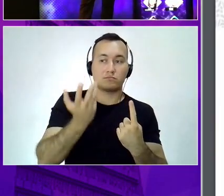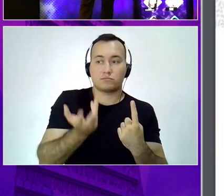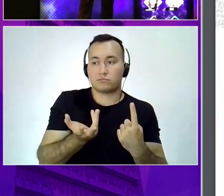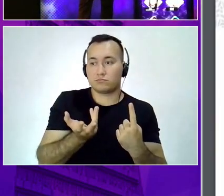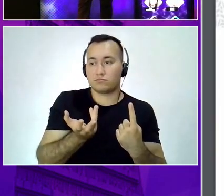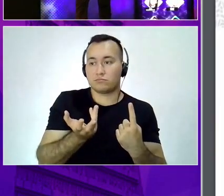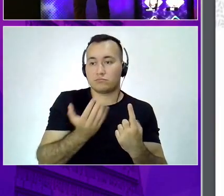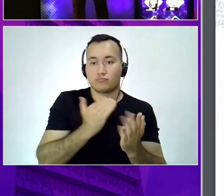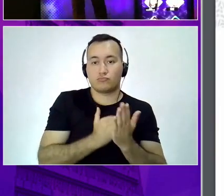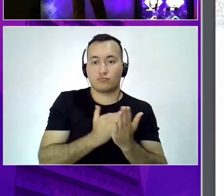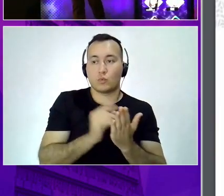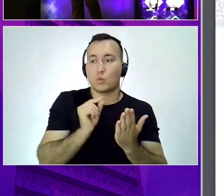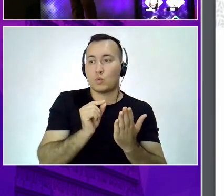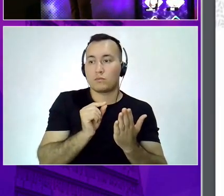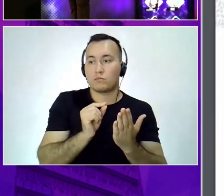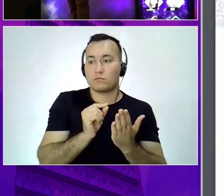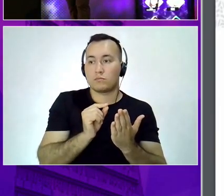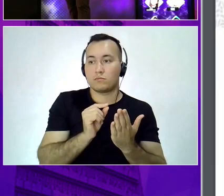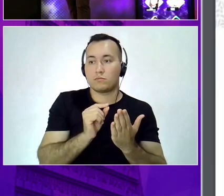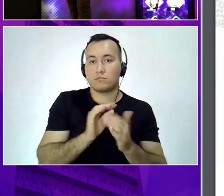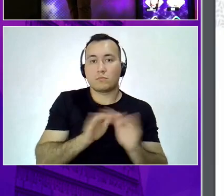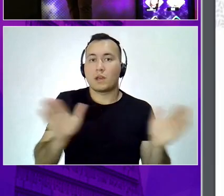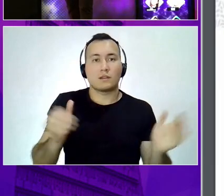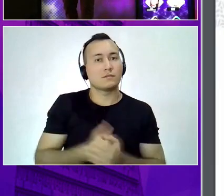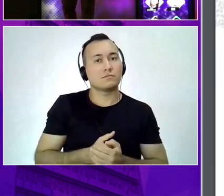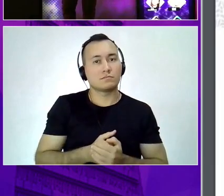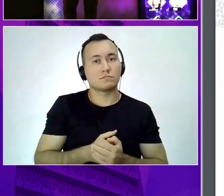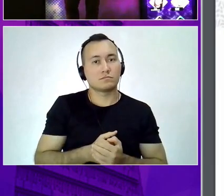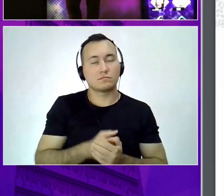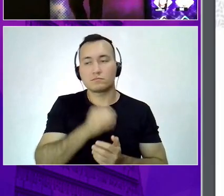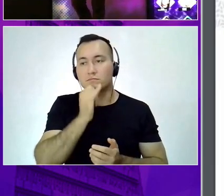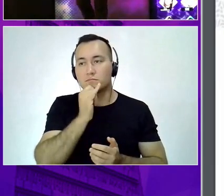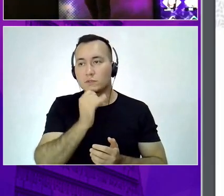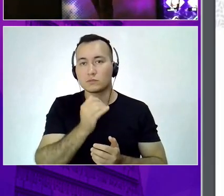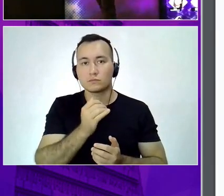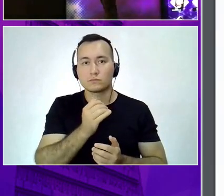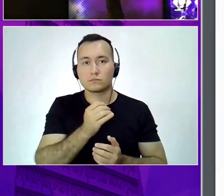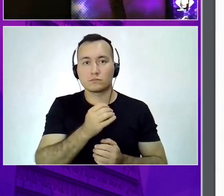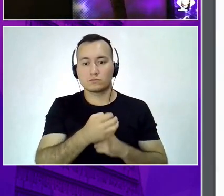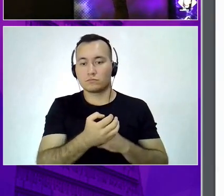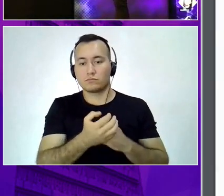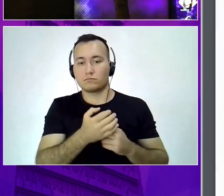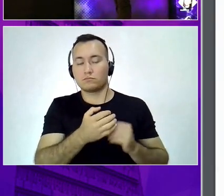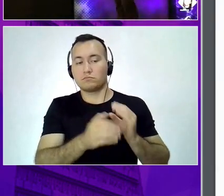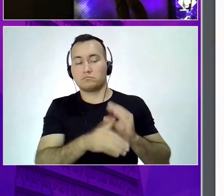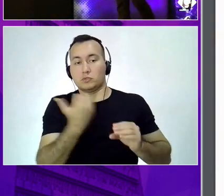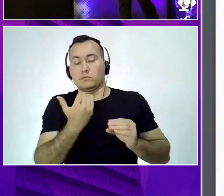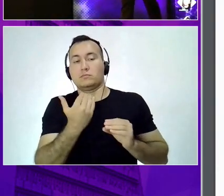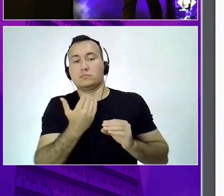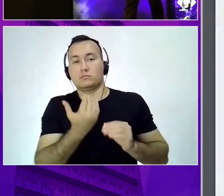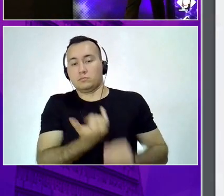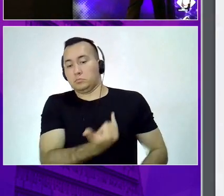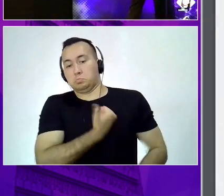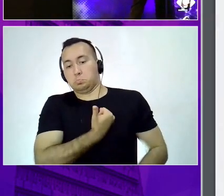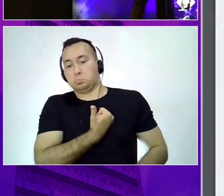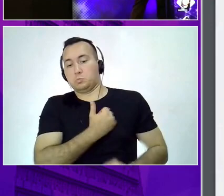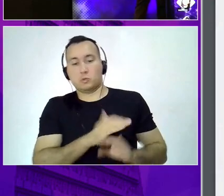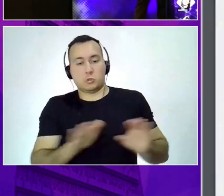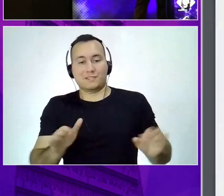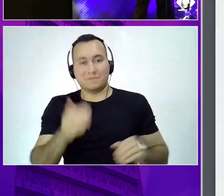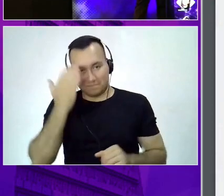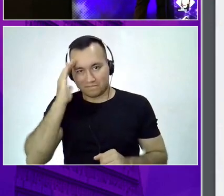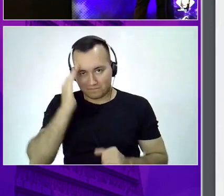pode ser uma poesia, pode ser um vídeo, pode ser uma imagem, enfim, tem várias ferramentas aí para a gente